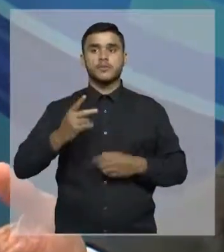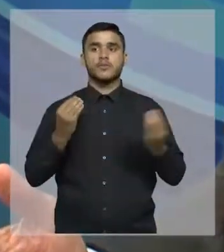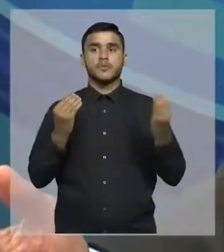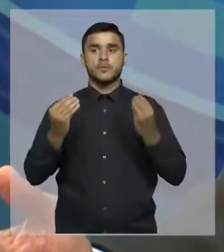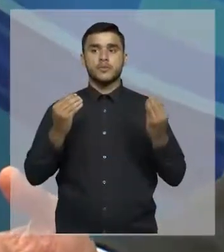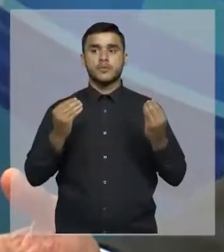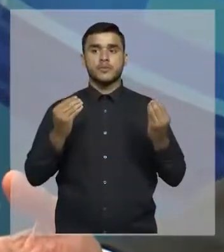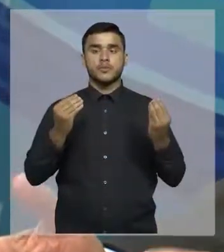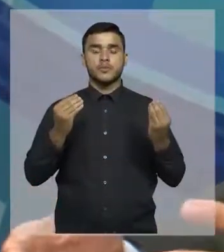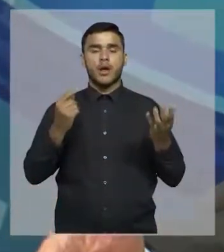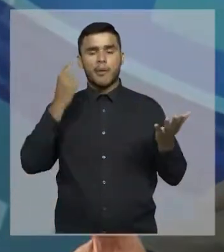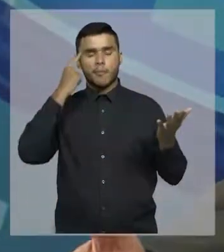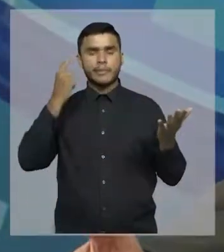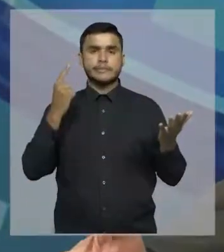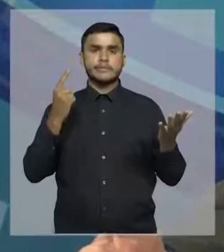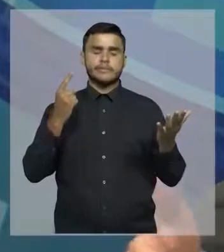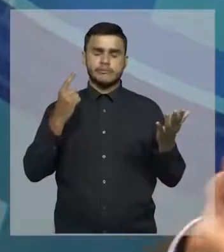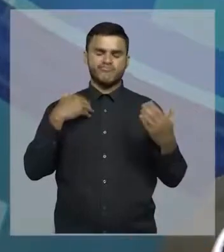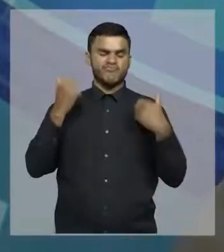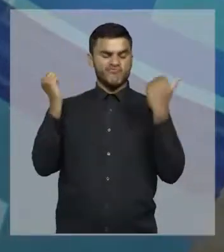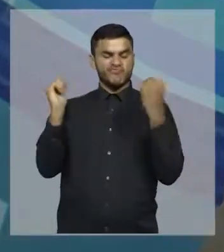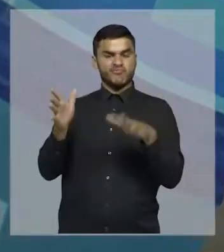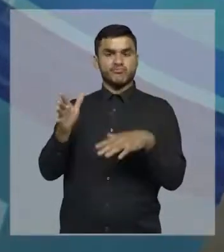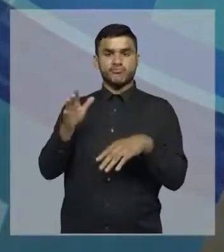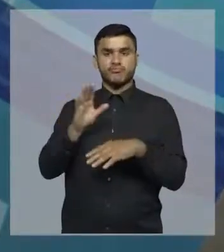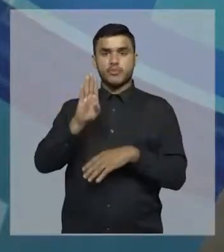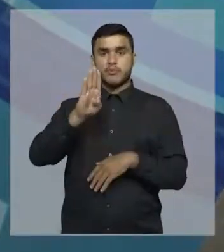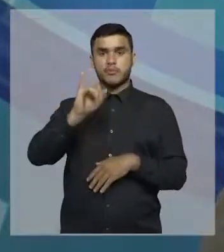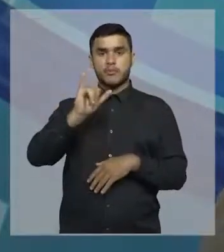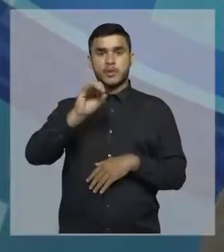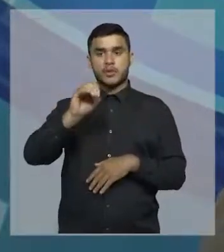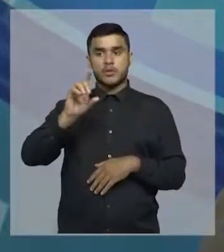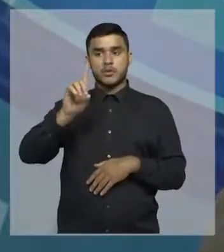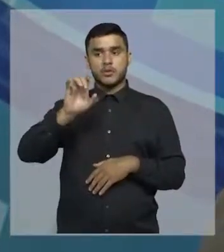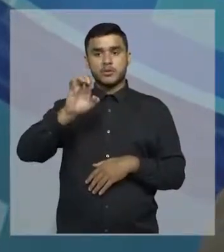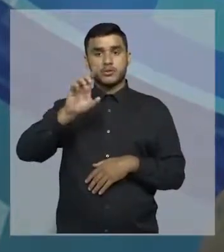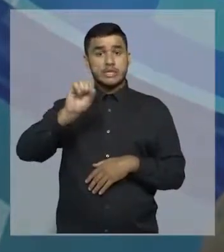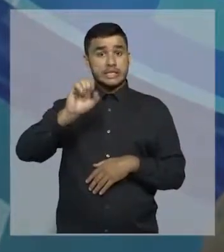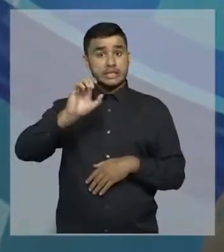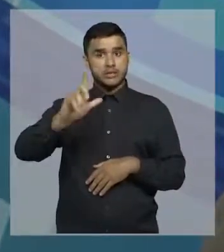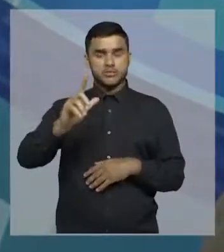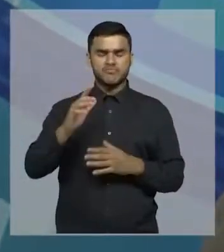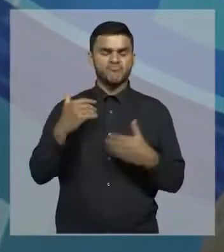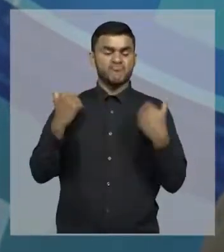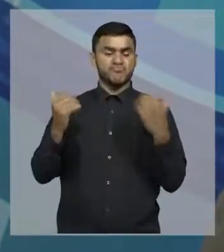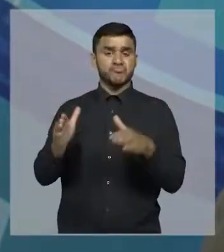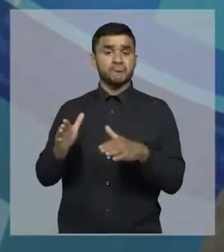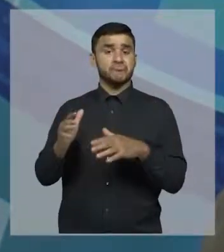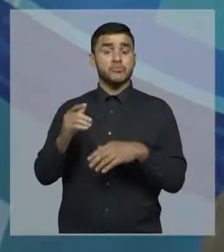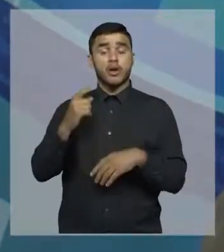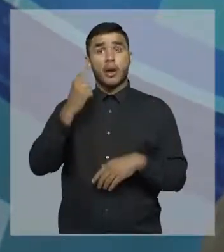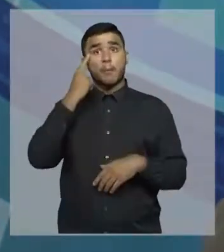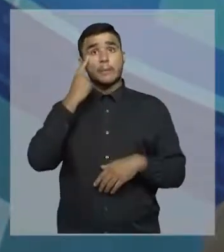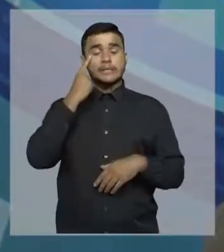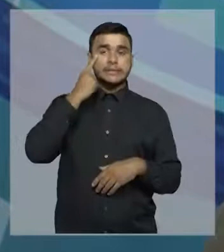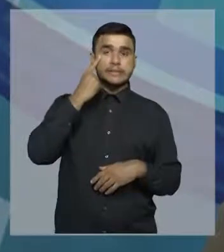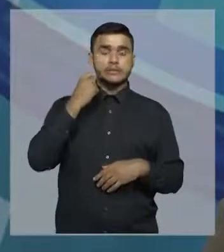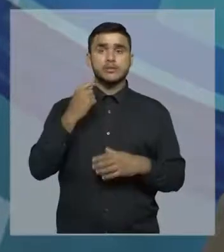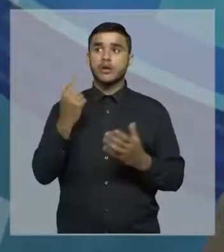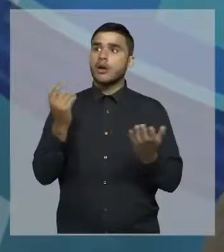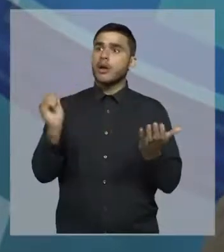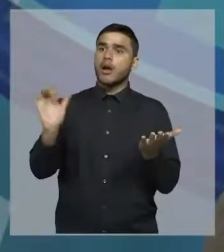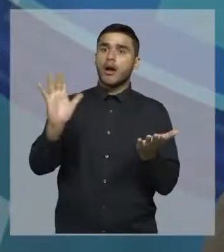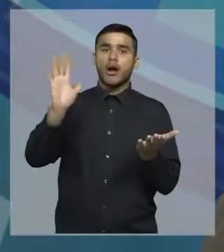biodiesel. Com o biodiesel nós não estaríamos sofrendo os efeitos do aumento do petróleo e